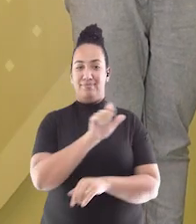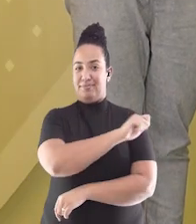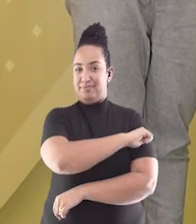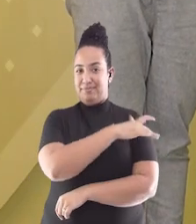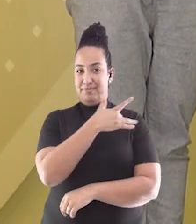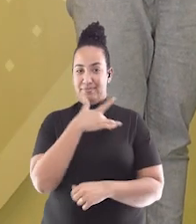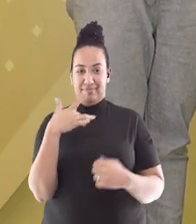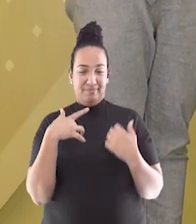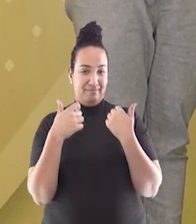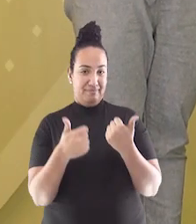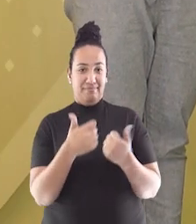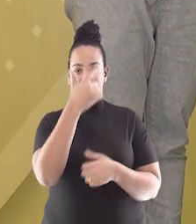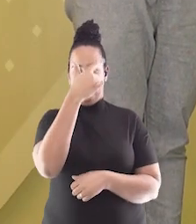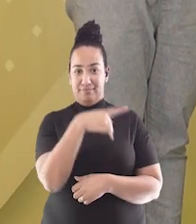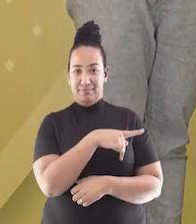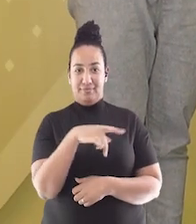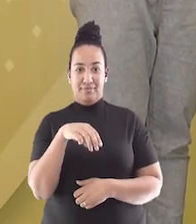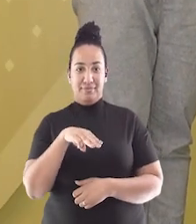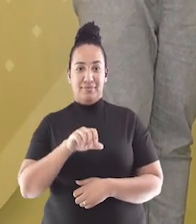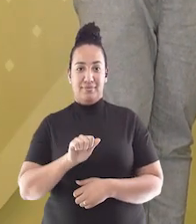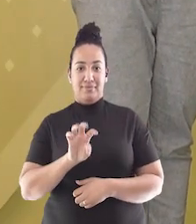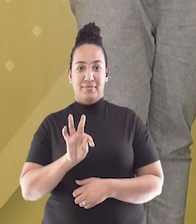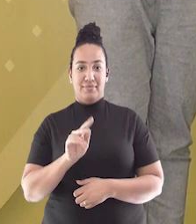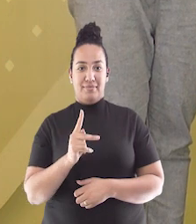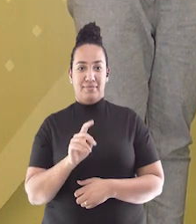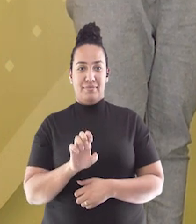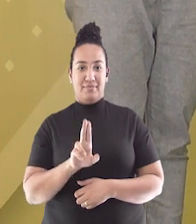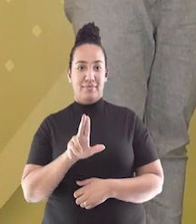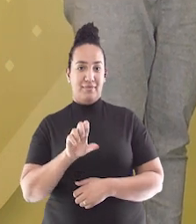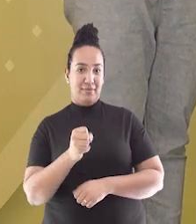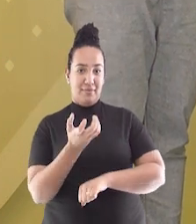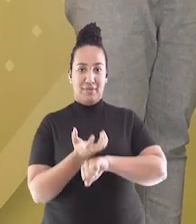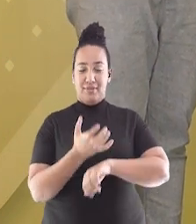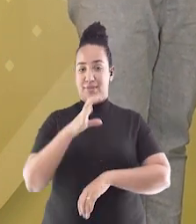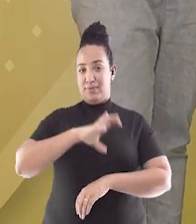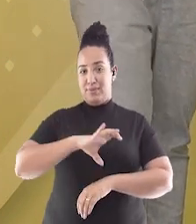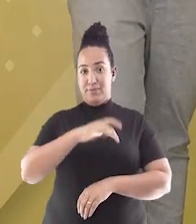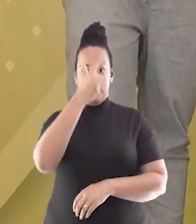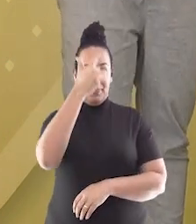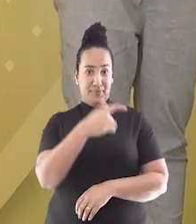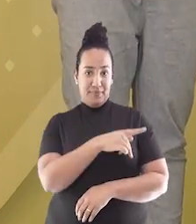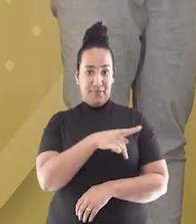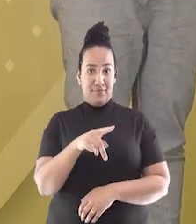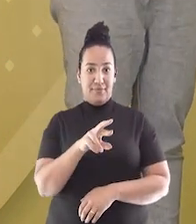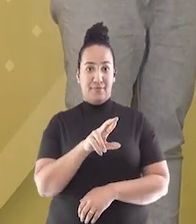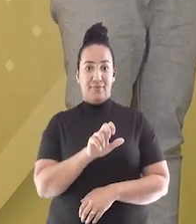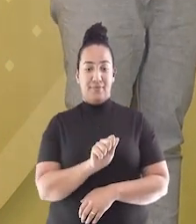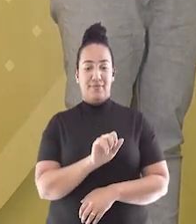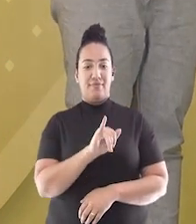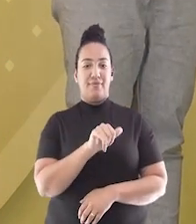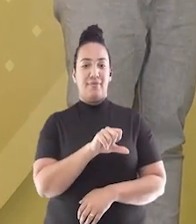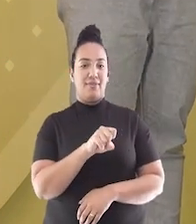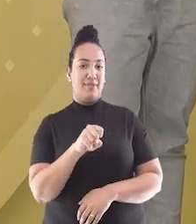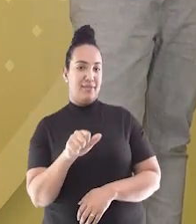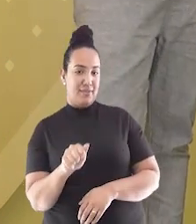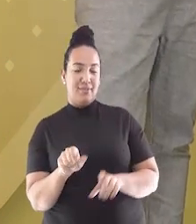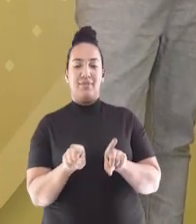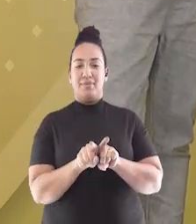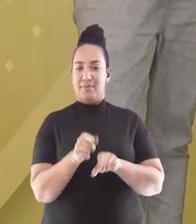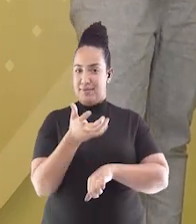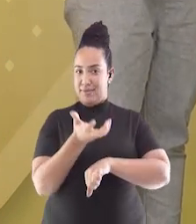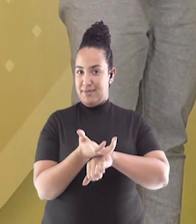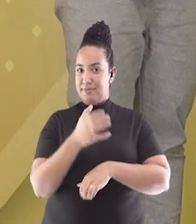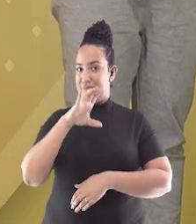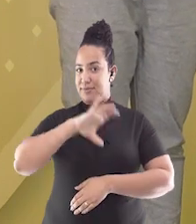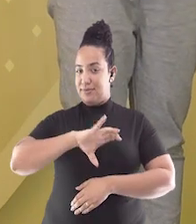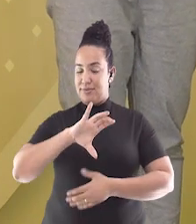Olá, estudantes! Tudo bem com vocês? Eu sou o professor Matheus Lima, de Língua Portuguesa. E eu sou a professora Raíssa Rizeto, também de Língua